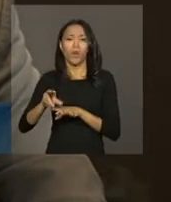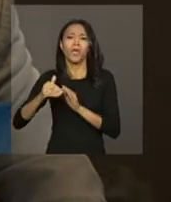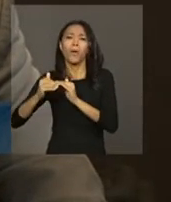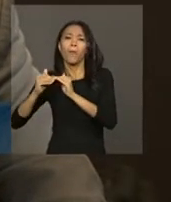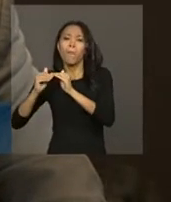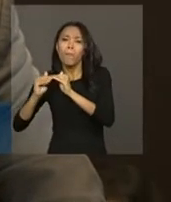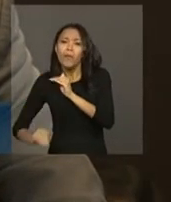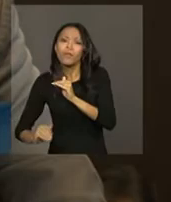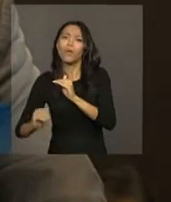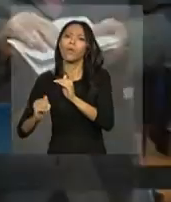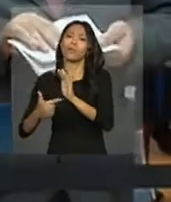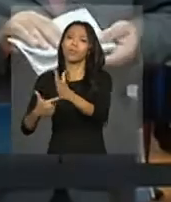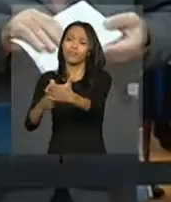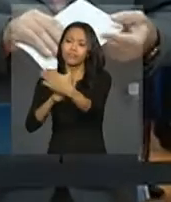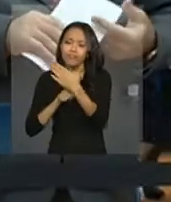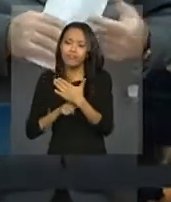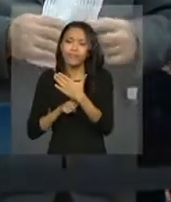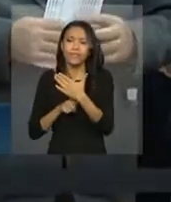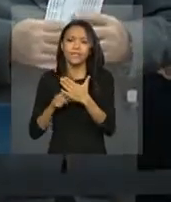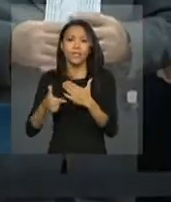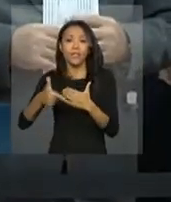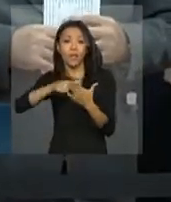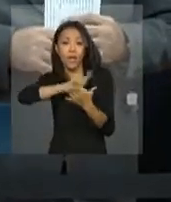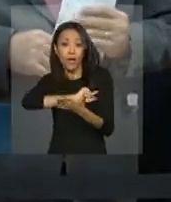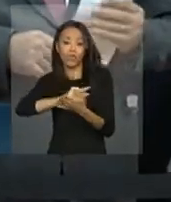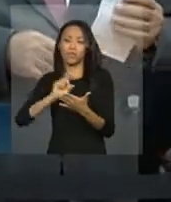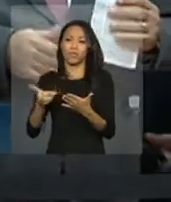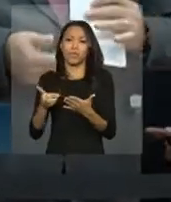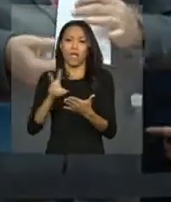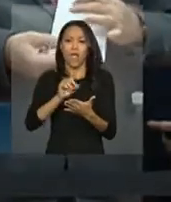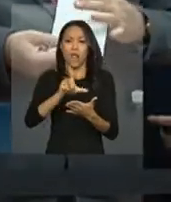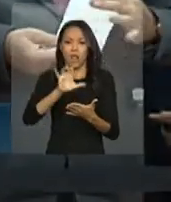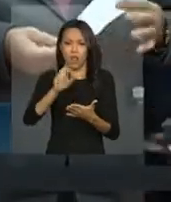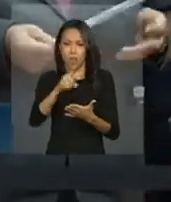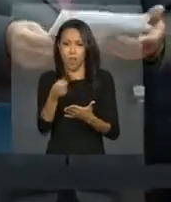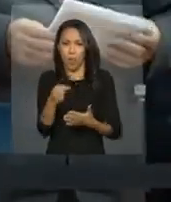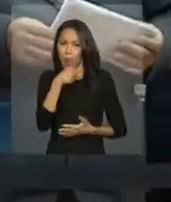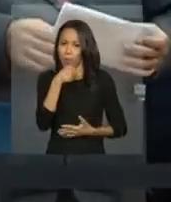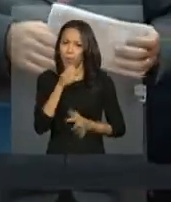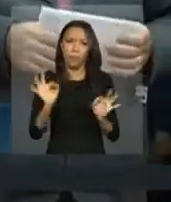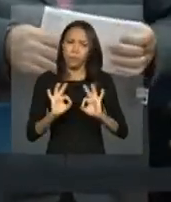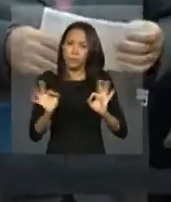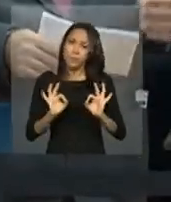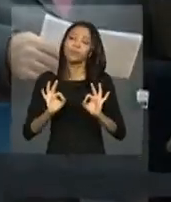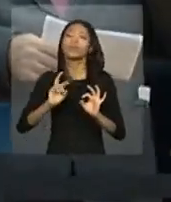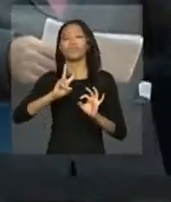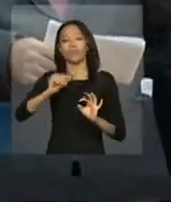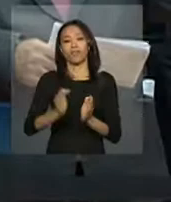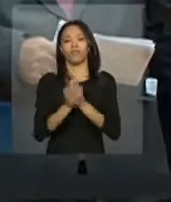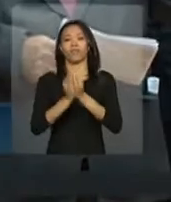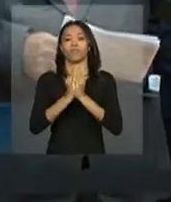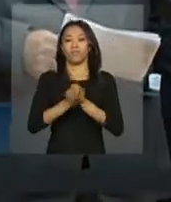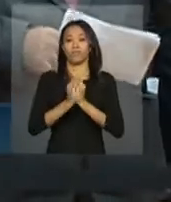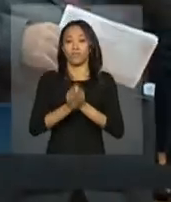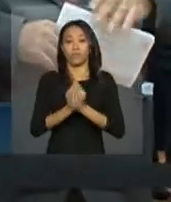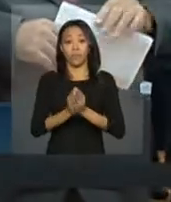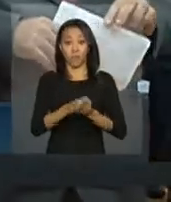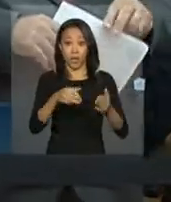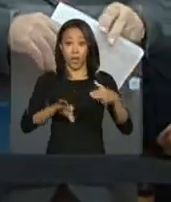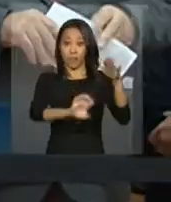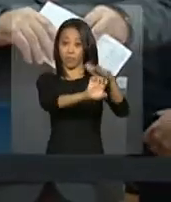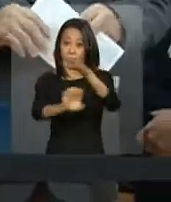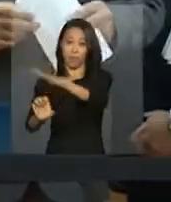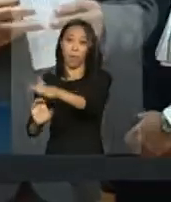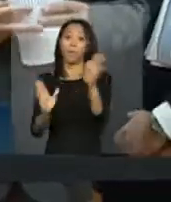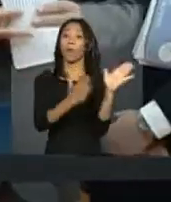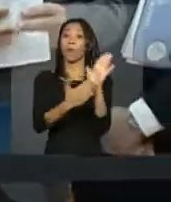valor apresentado e não tiverem sido efetuados lances no leilão a viv voz realizarei um sorteio entre as proponentes com a melhor